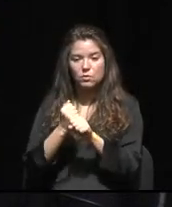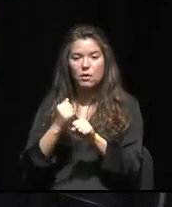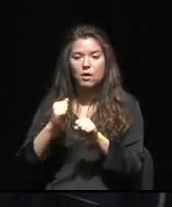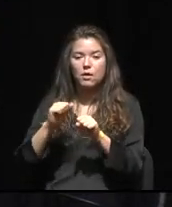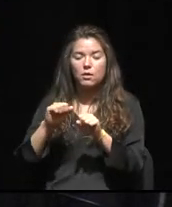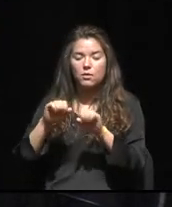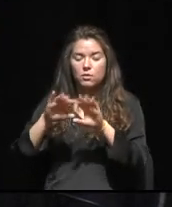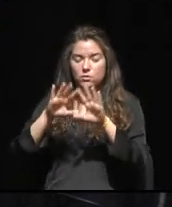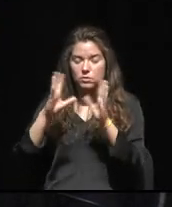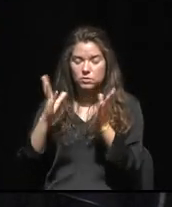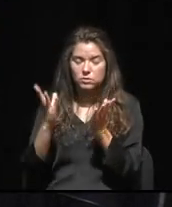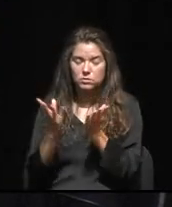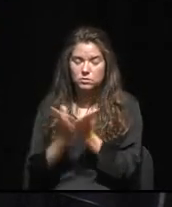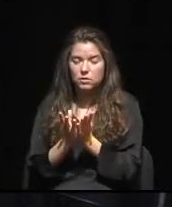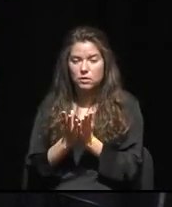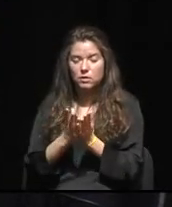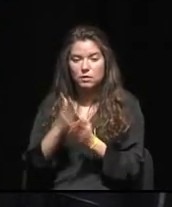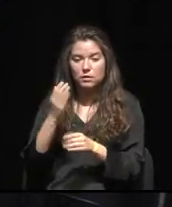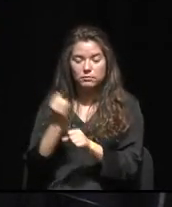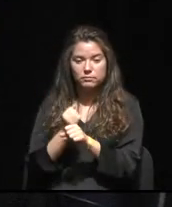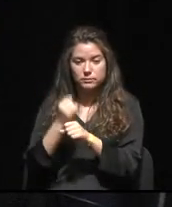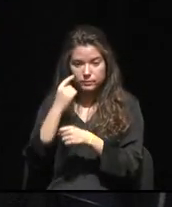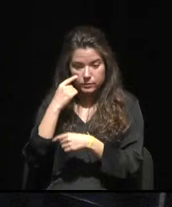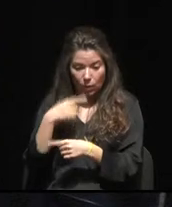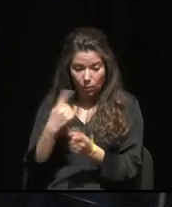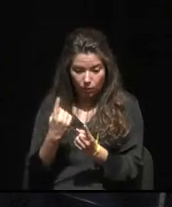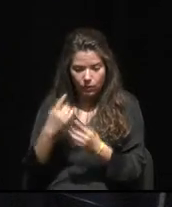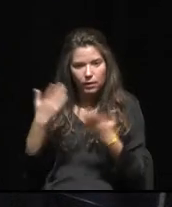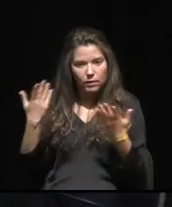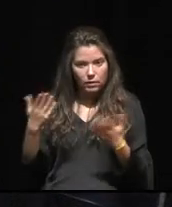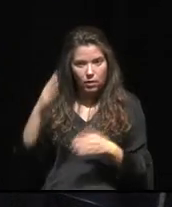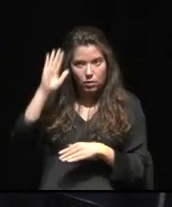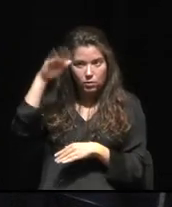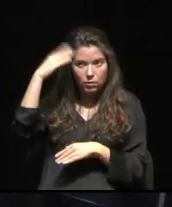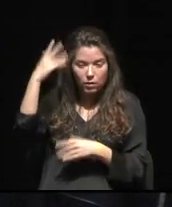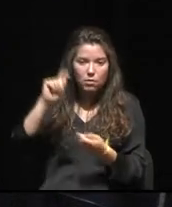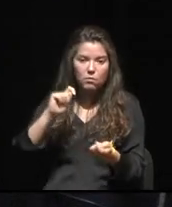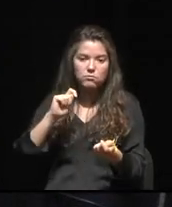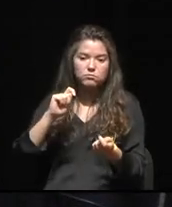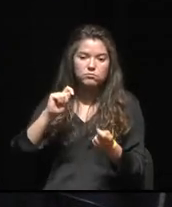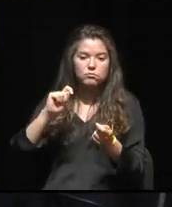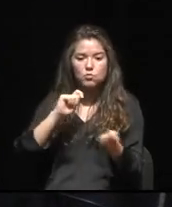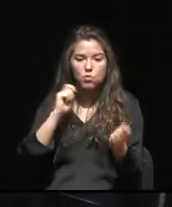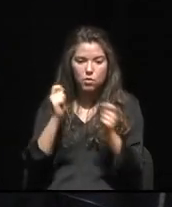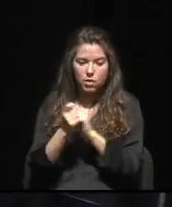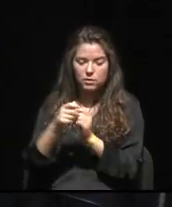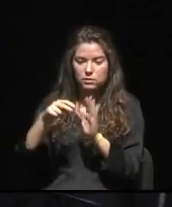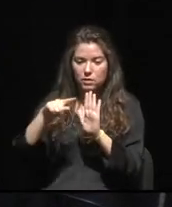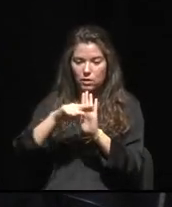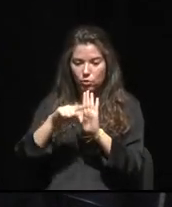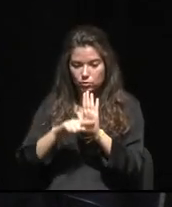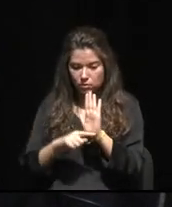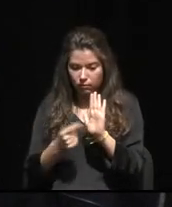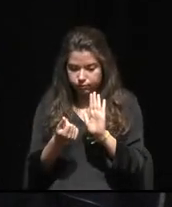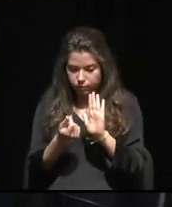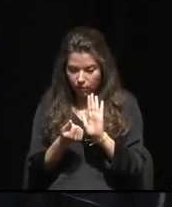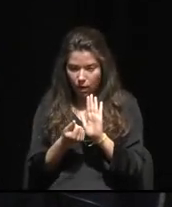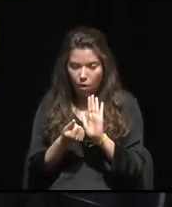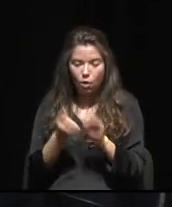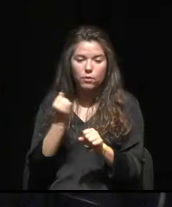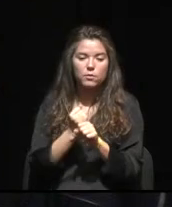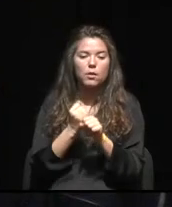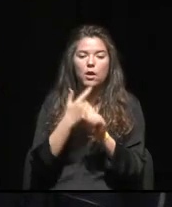públicas quer isto dizer que numa futura alteração da posição remuneratória Não pode nunca o